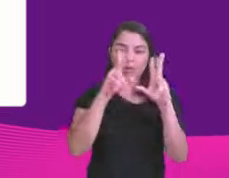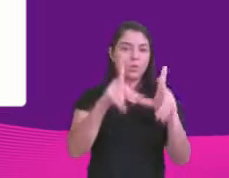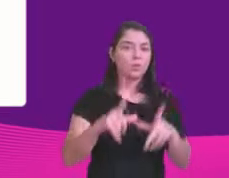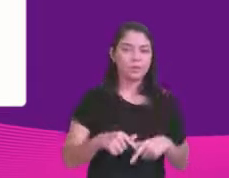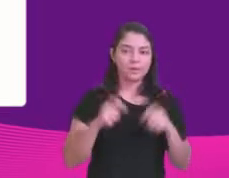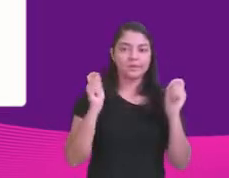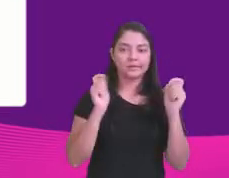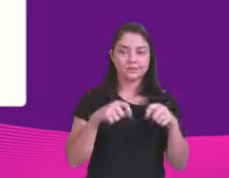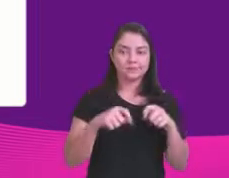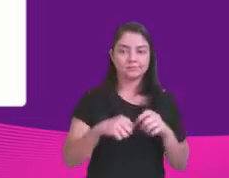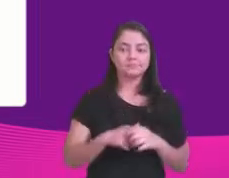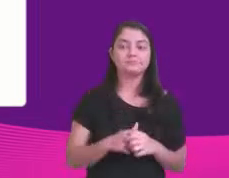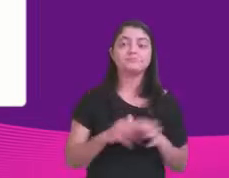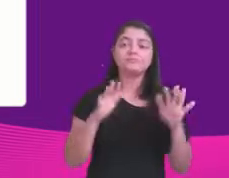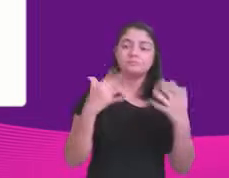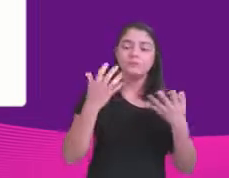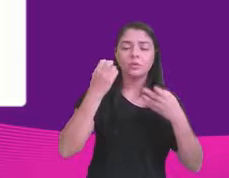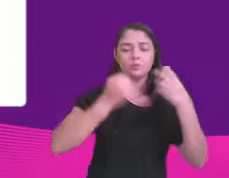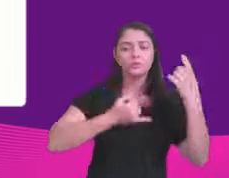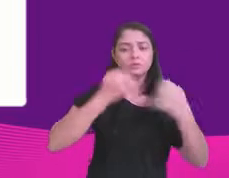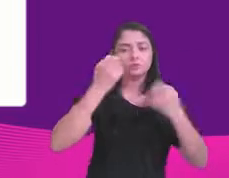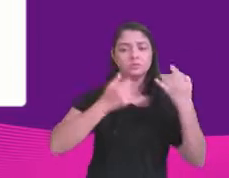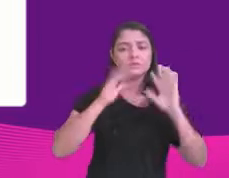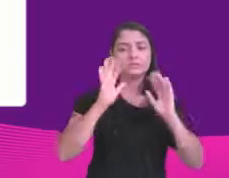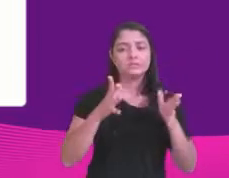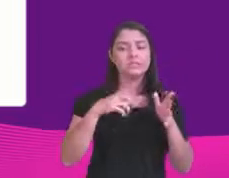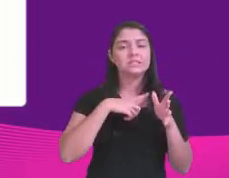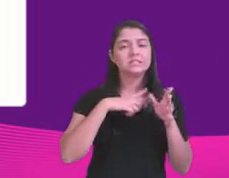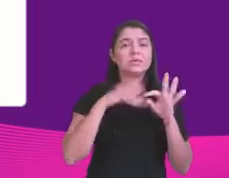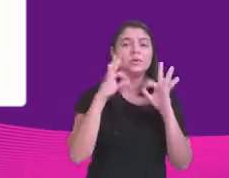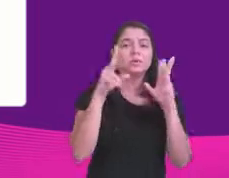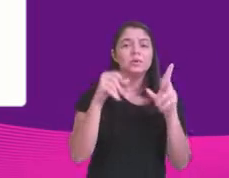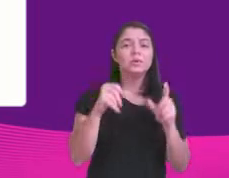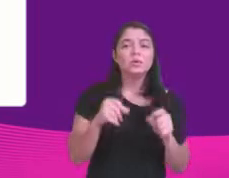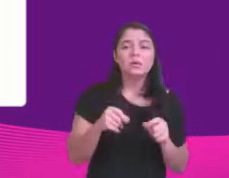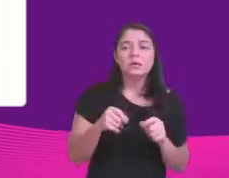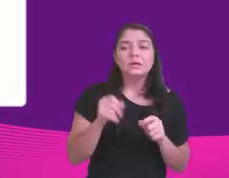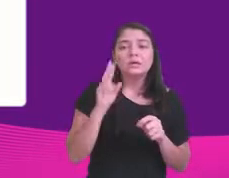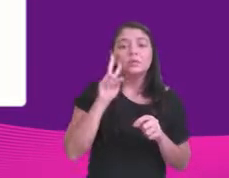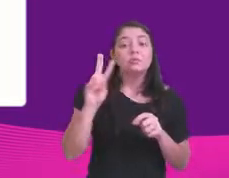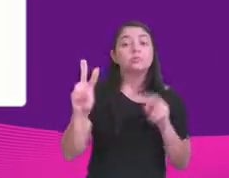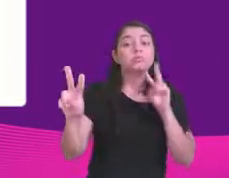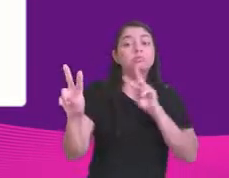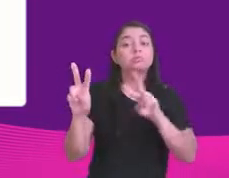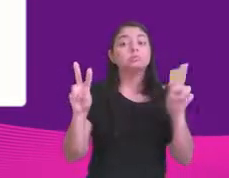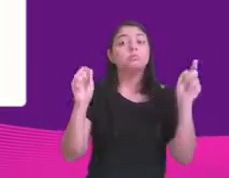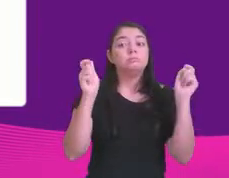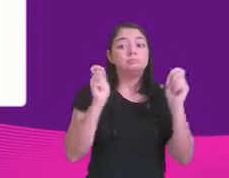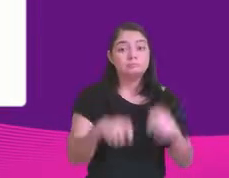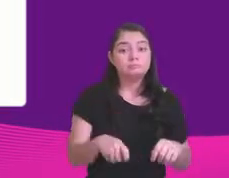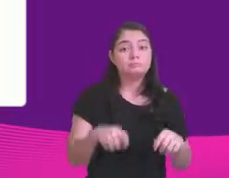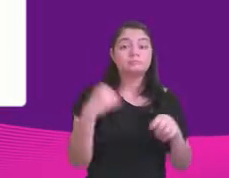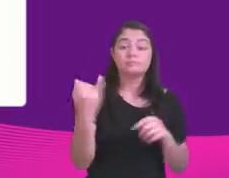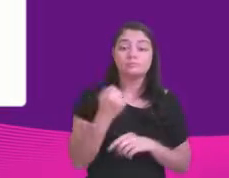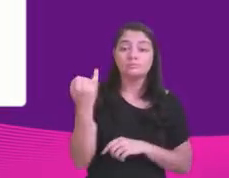falei, então, são todas etapas que a gente tem da citorredução e mostrando a importância da citorredução antes do